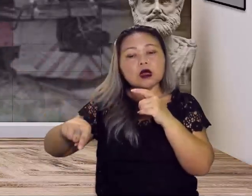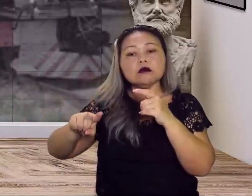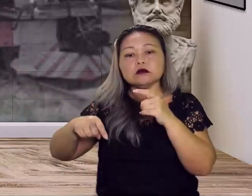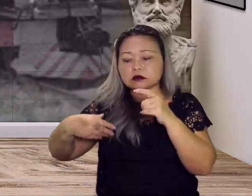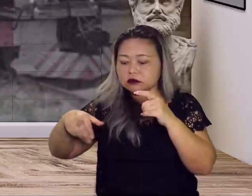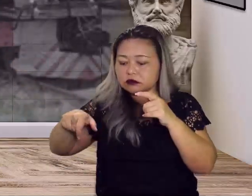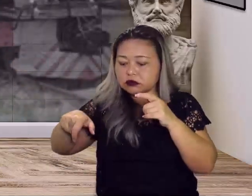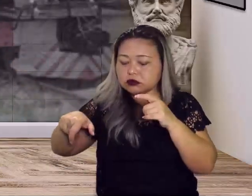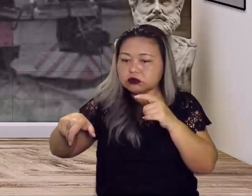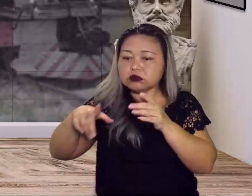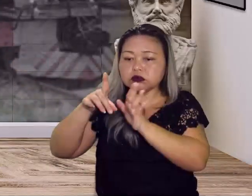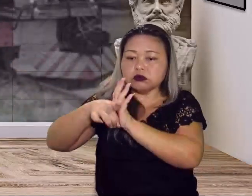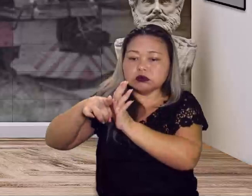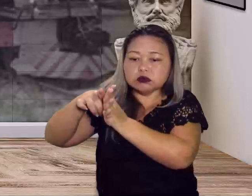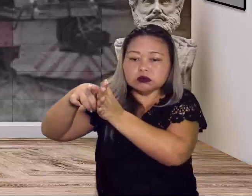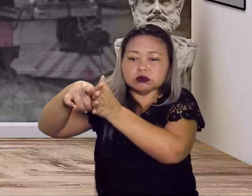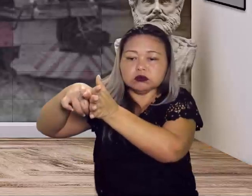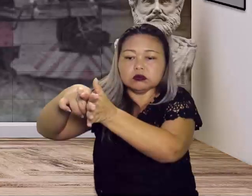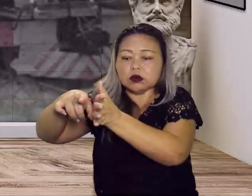trem vai passando.